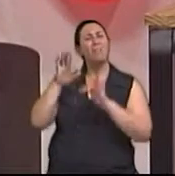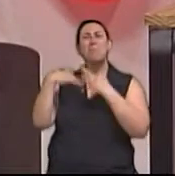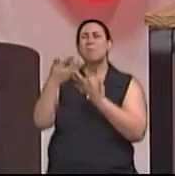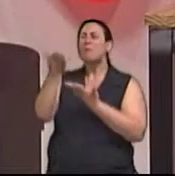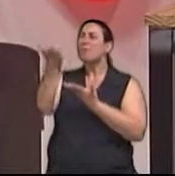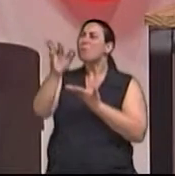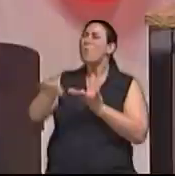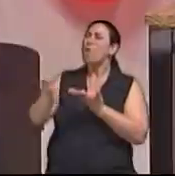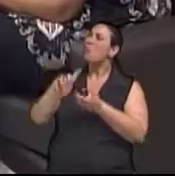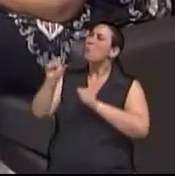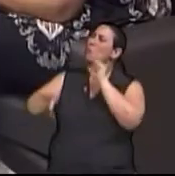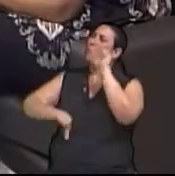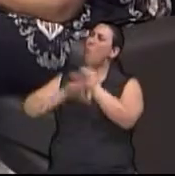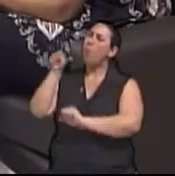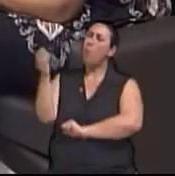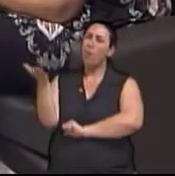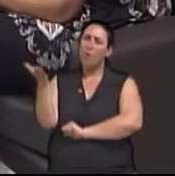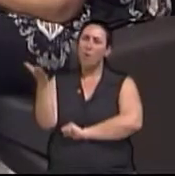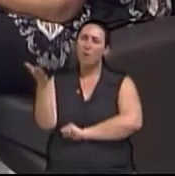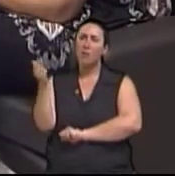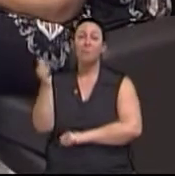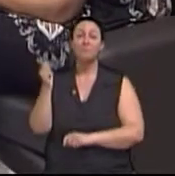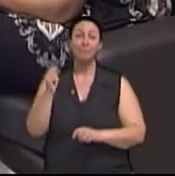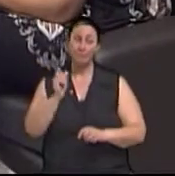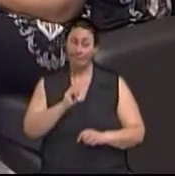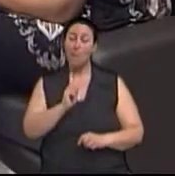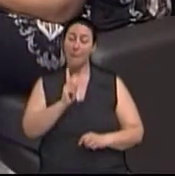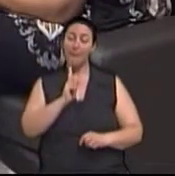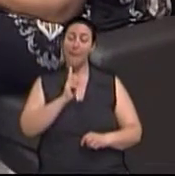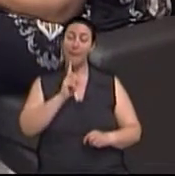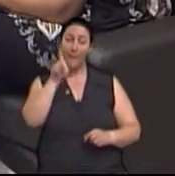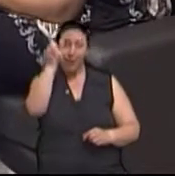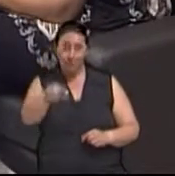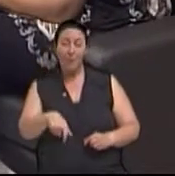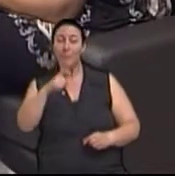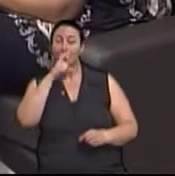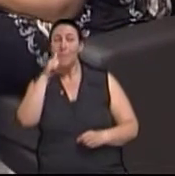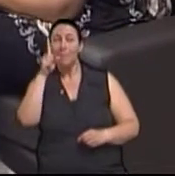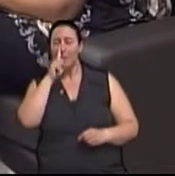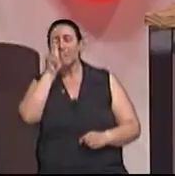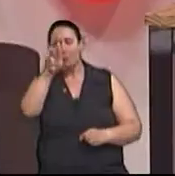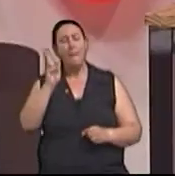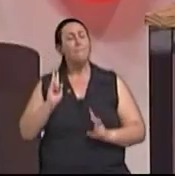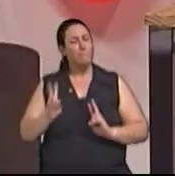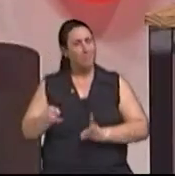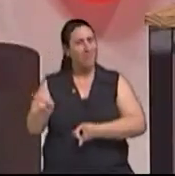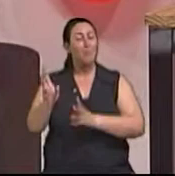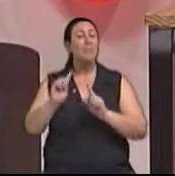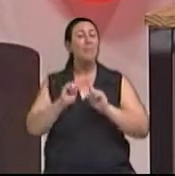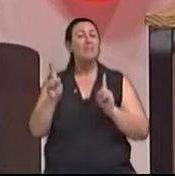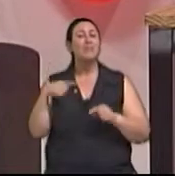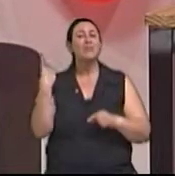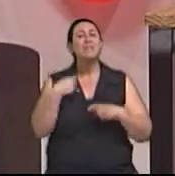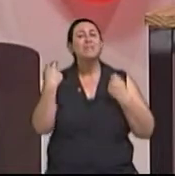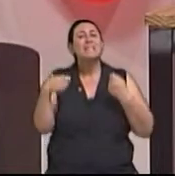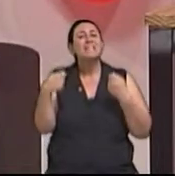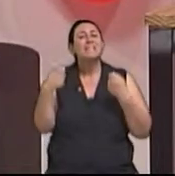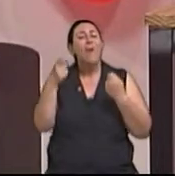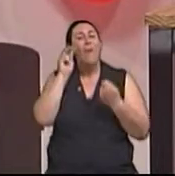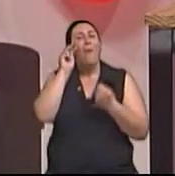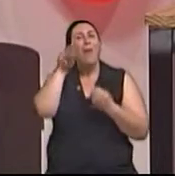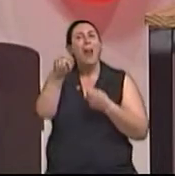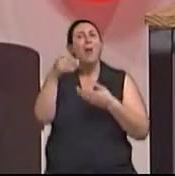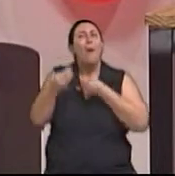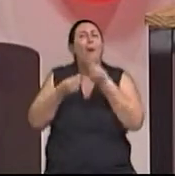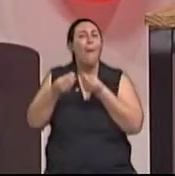ela mudou tanto assim é a mesma pessoa é só uma questão da gente olhar a vida como eu falei antes no seu